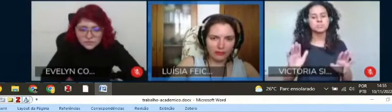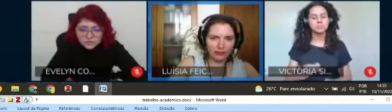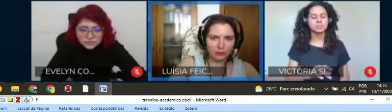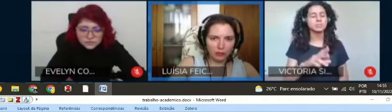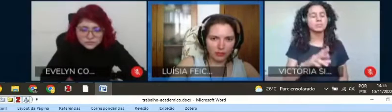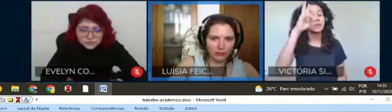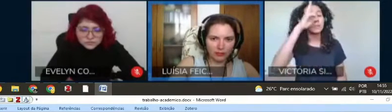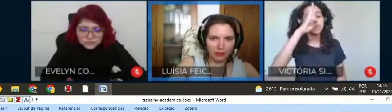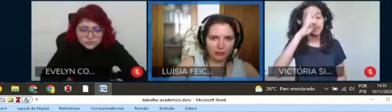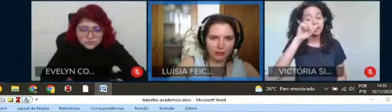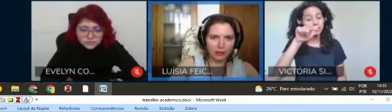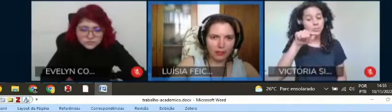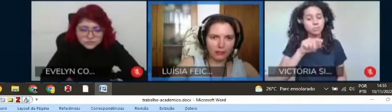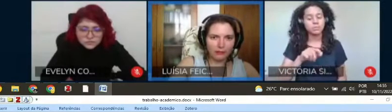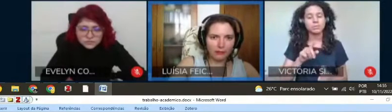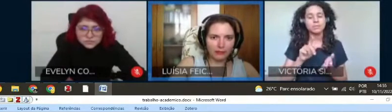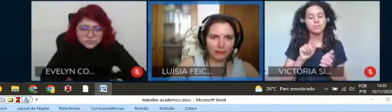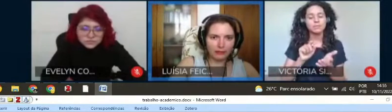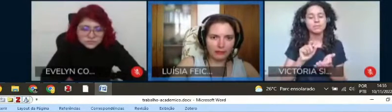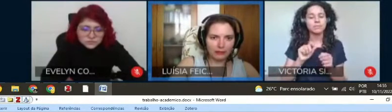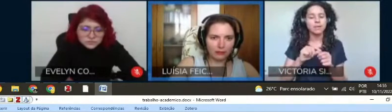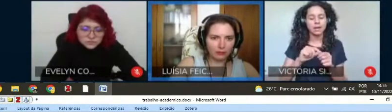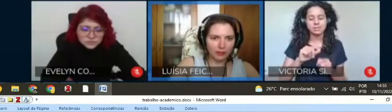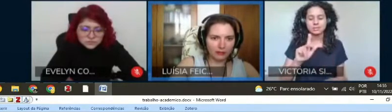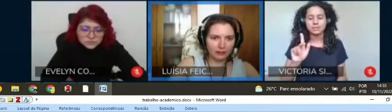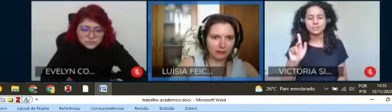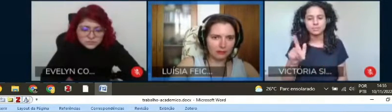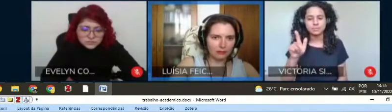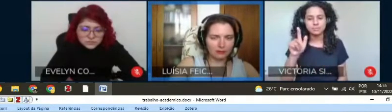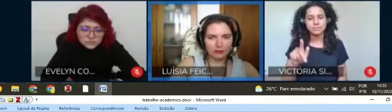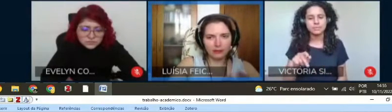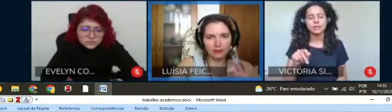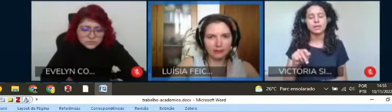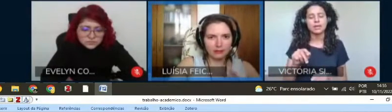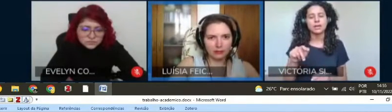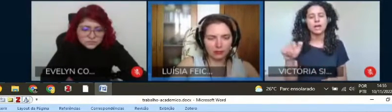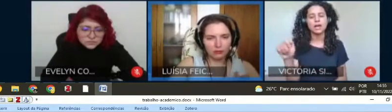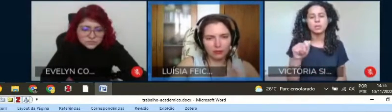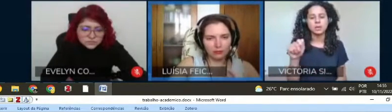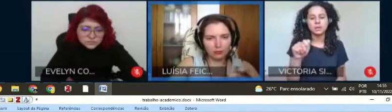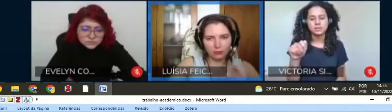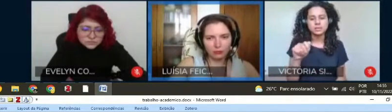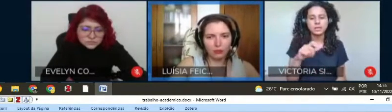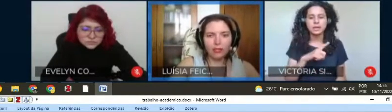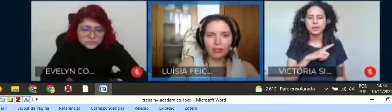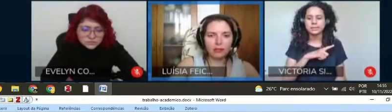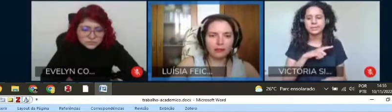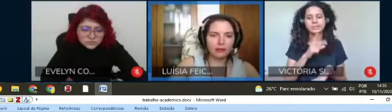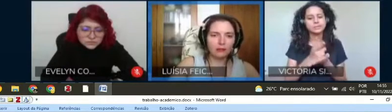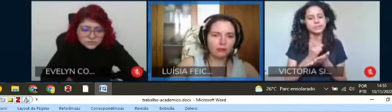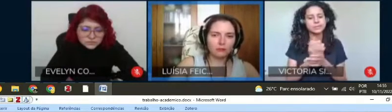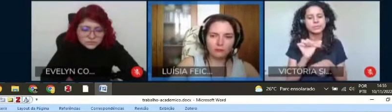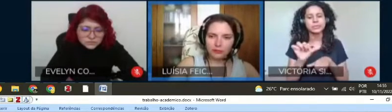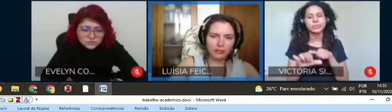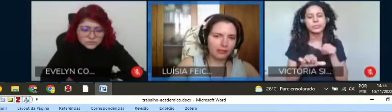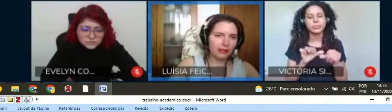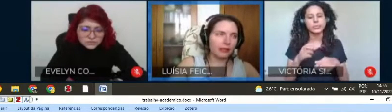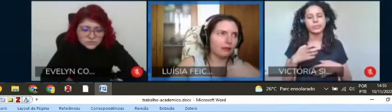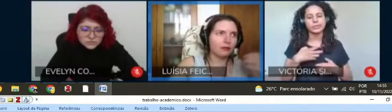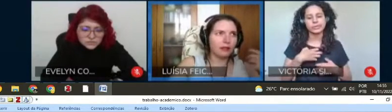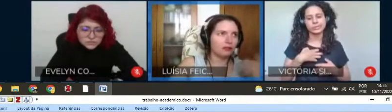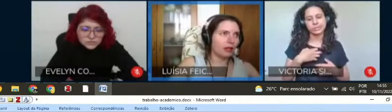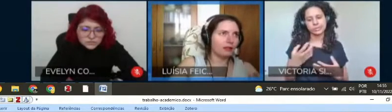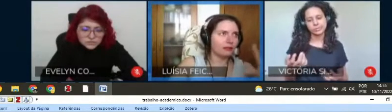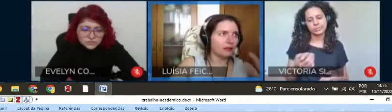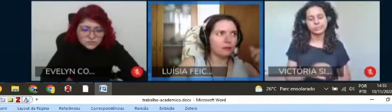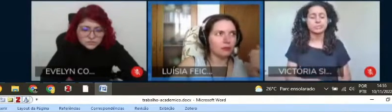opção atualizar o índice inteiro, ele vai perder essa formatação, esses detalhezinhos que a gente faz por último. Então, se